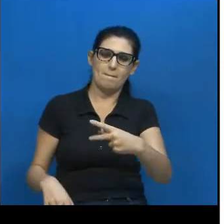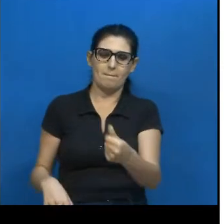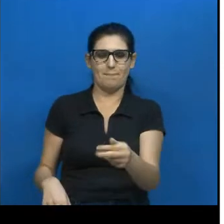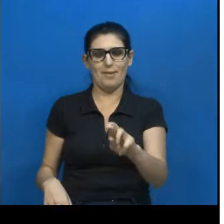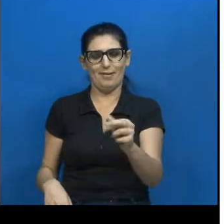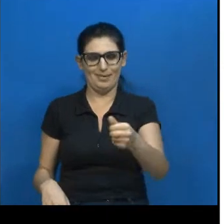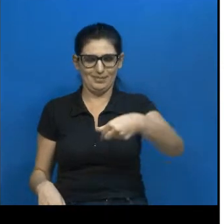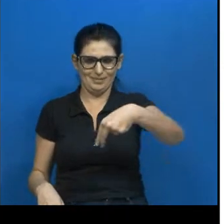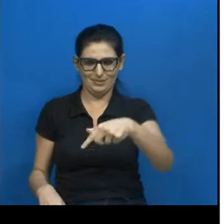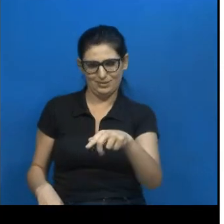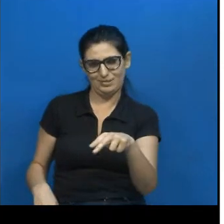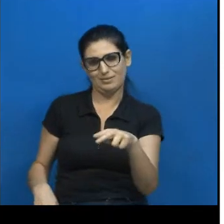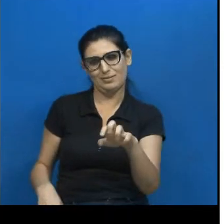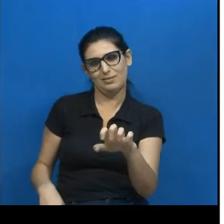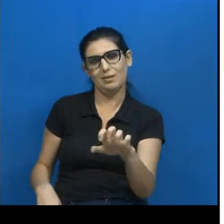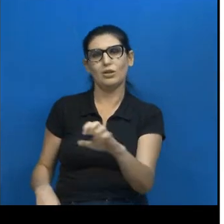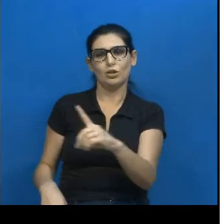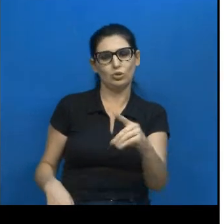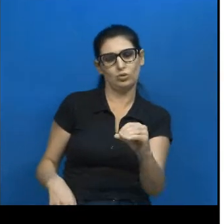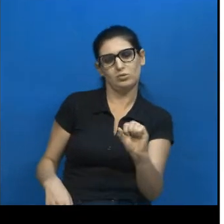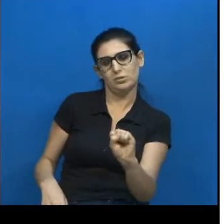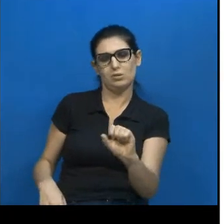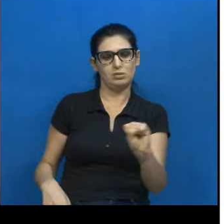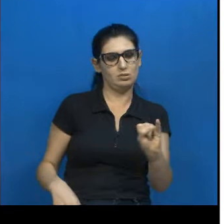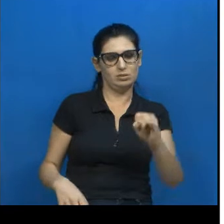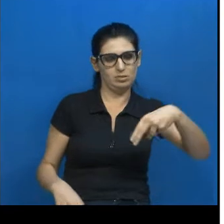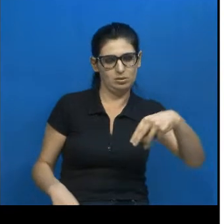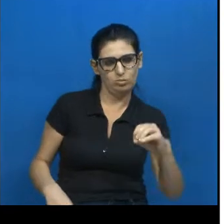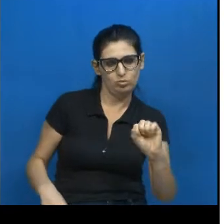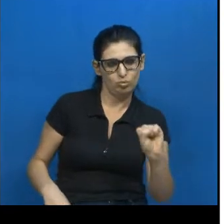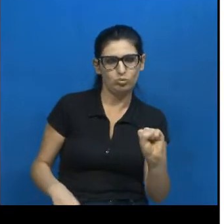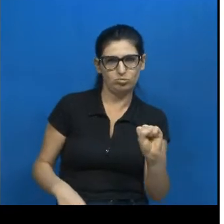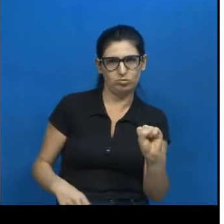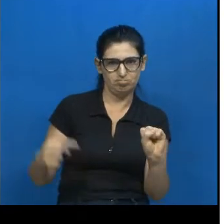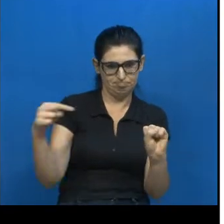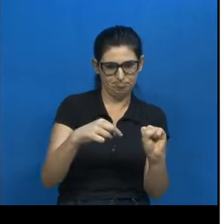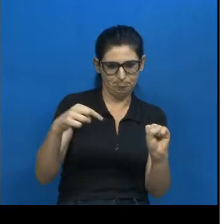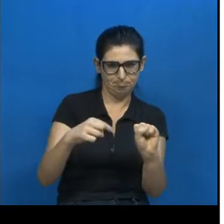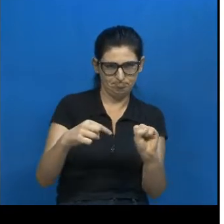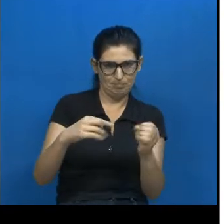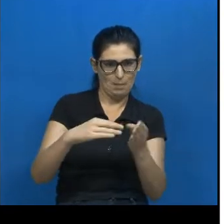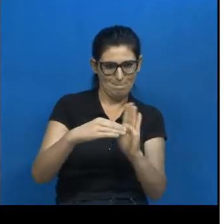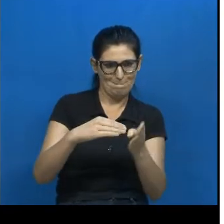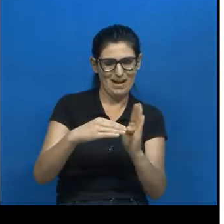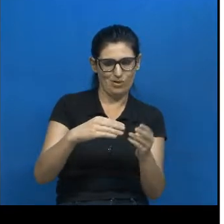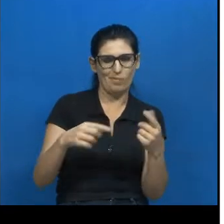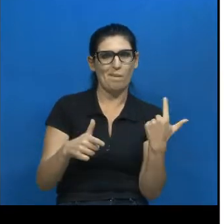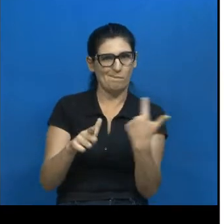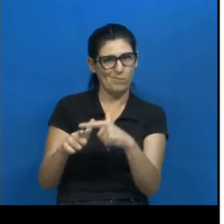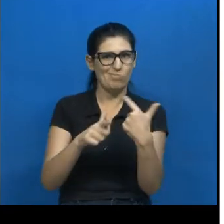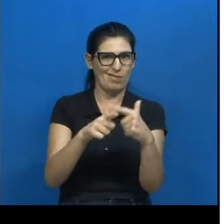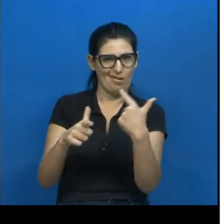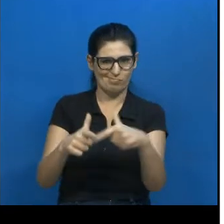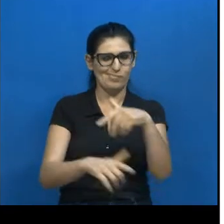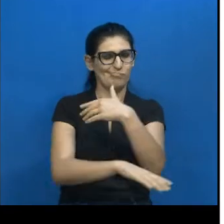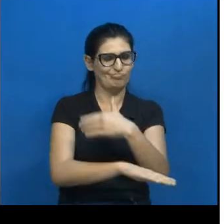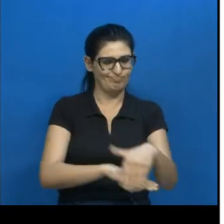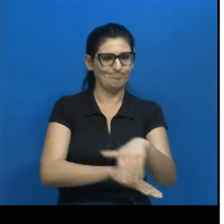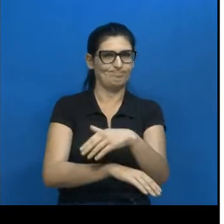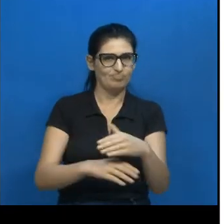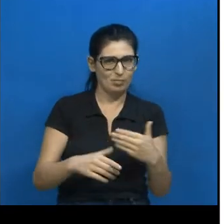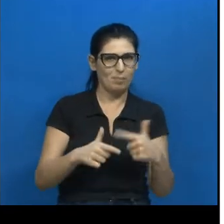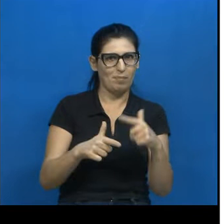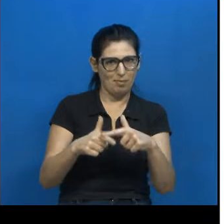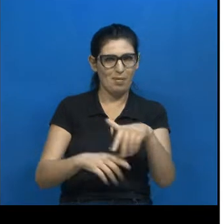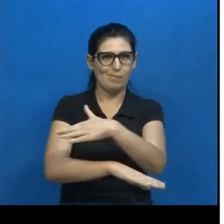atendimento do Parque dos Sinos. E o Parque dos Sinos, se você olhar bem, eu falei aqui no começo, é um problema estrutural. Ele é um bairro espinha